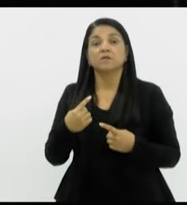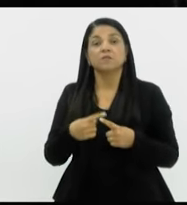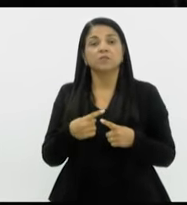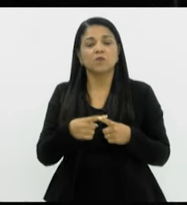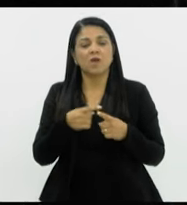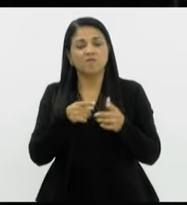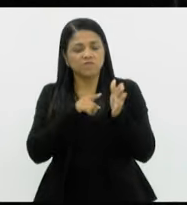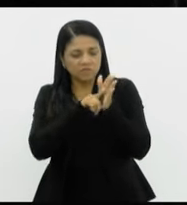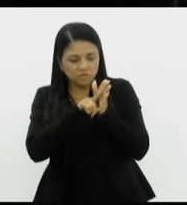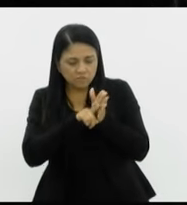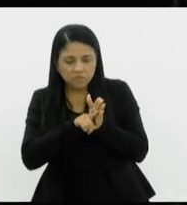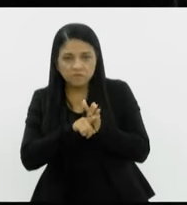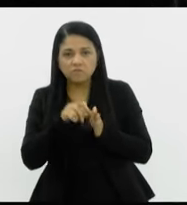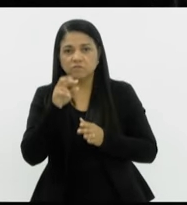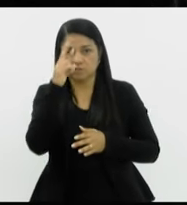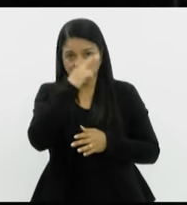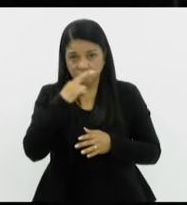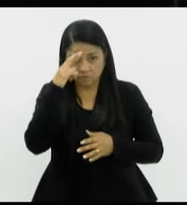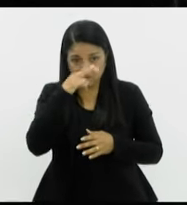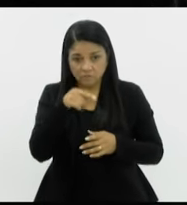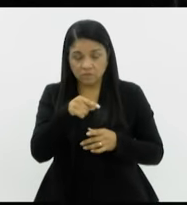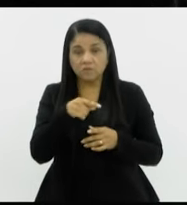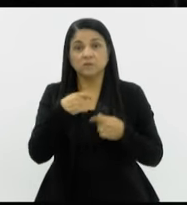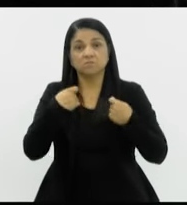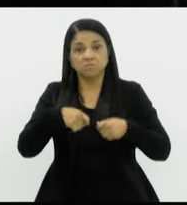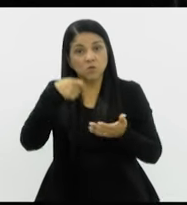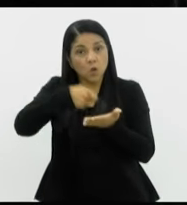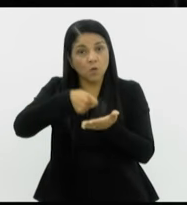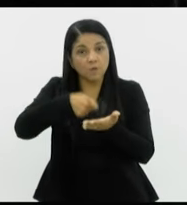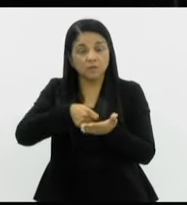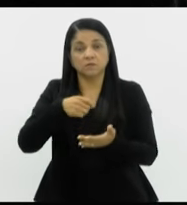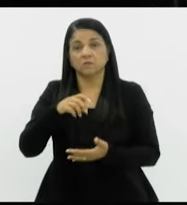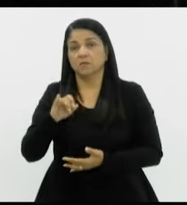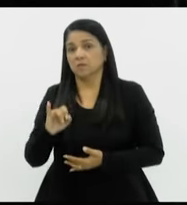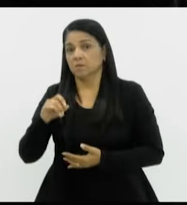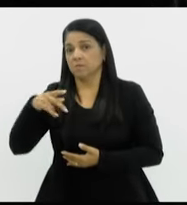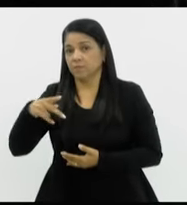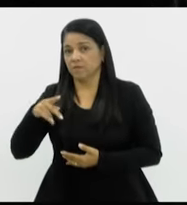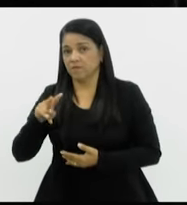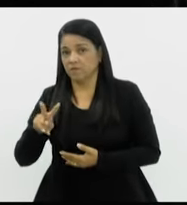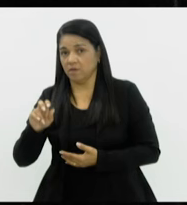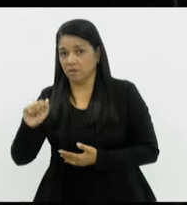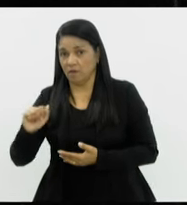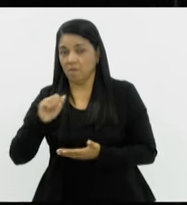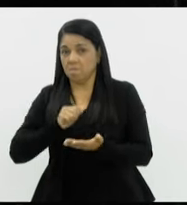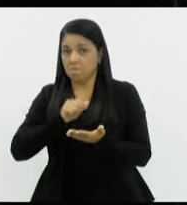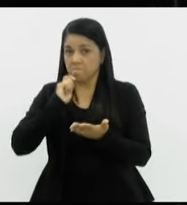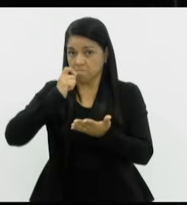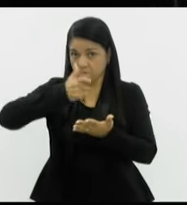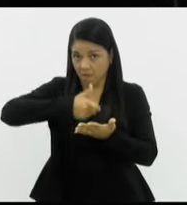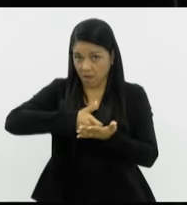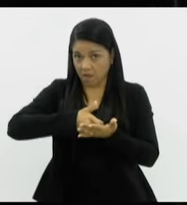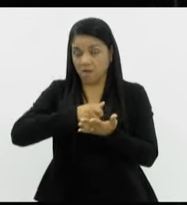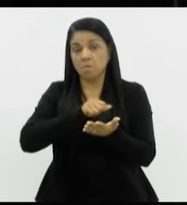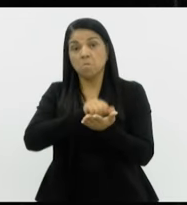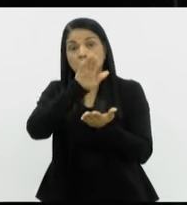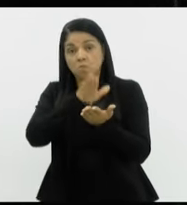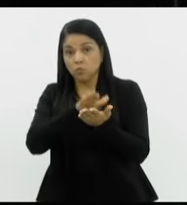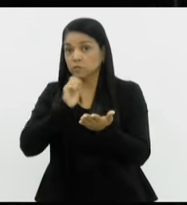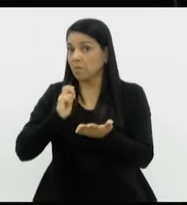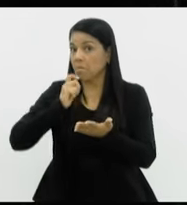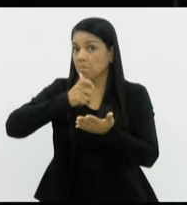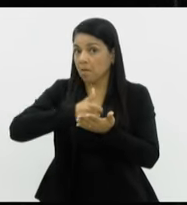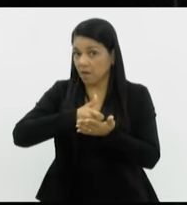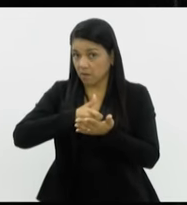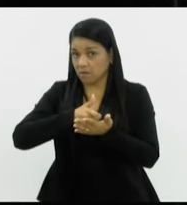vistoria obrigava a estar com o IPVA em dia e as multas em dia. E isso